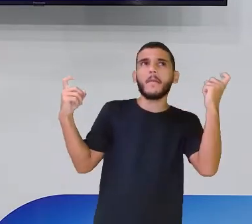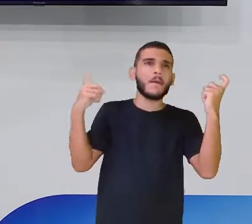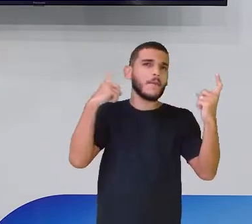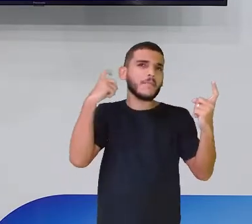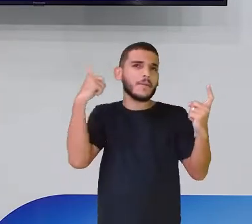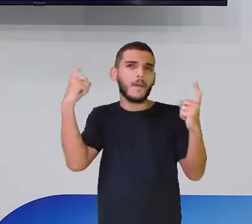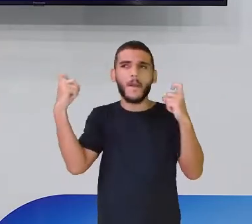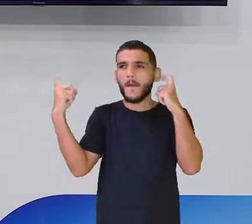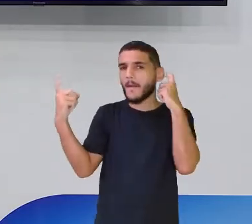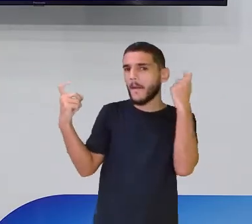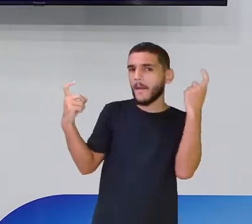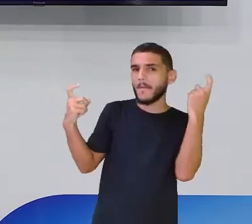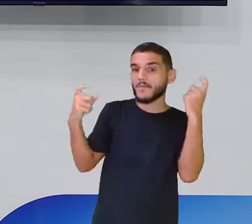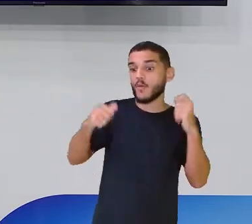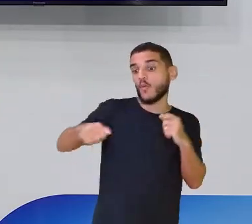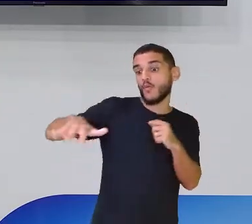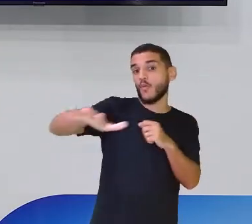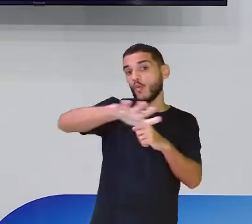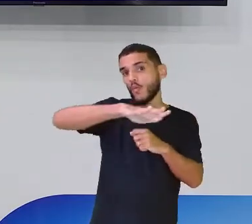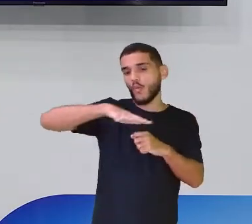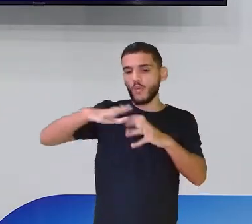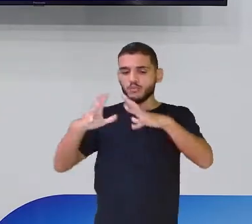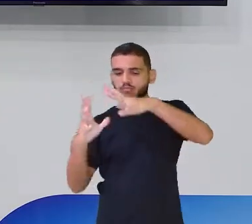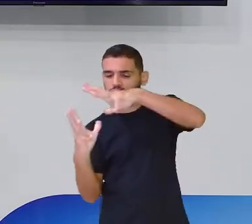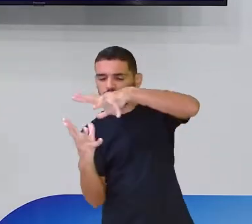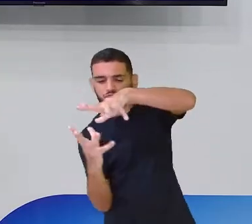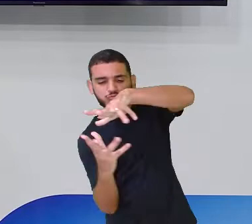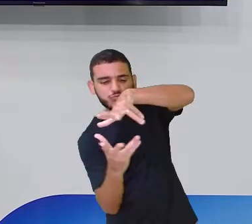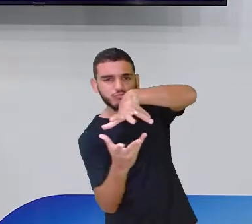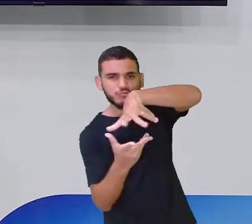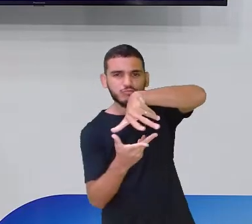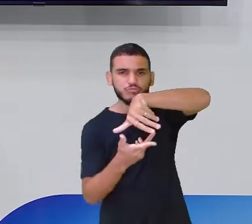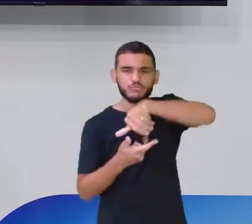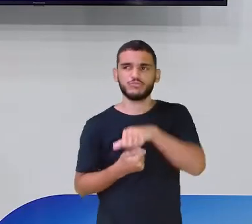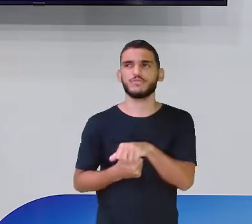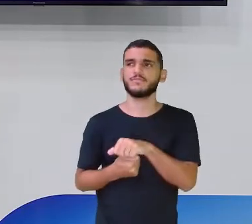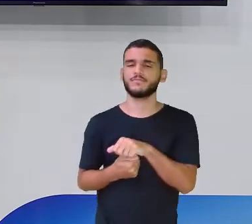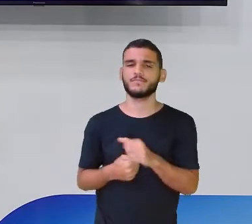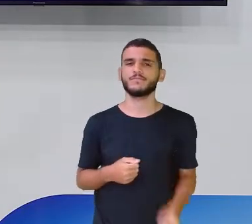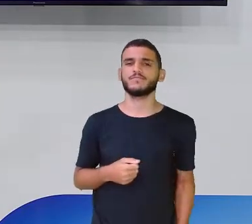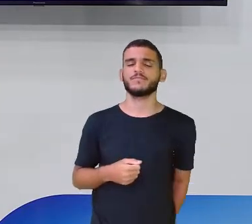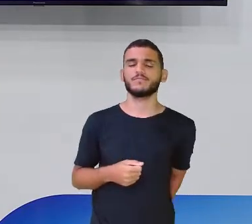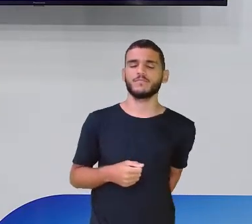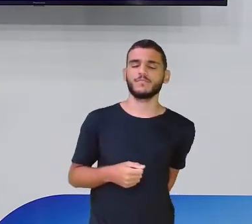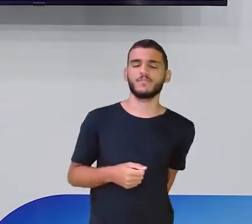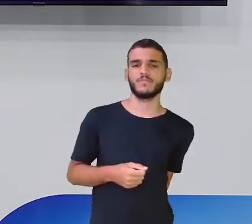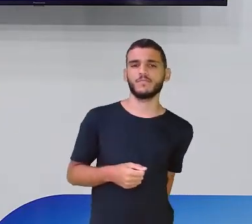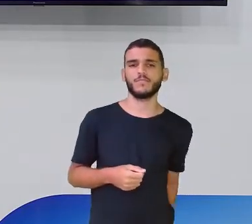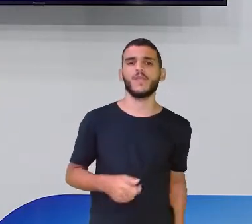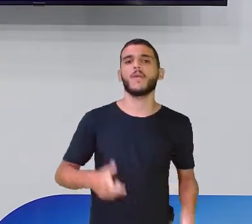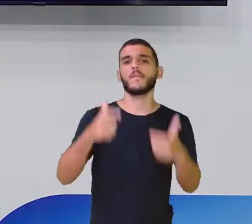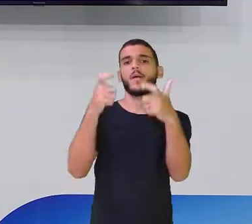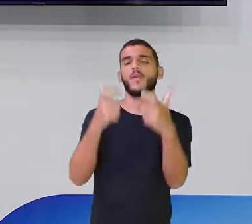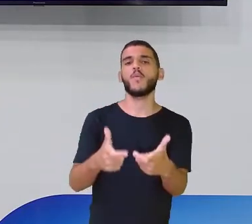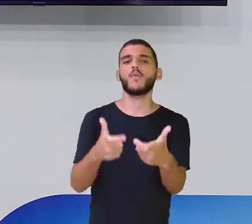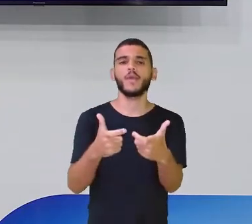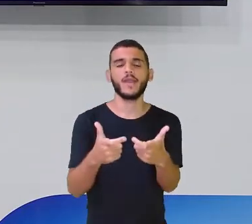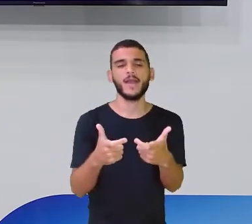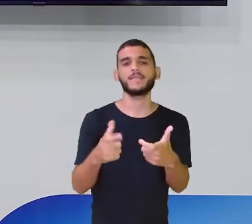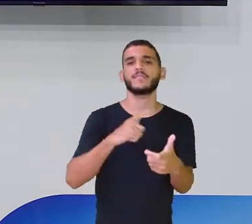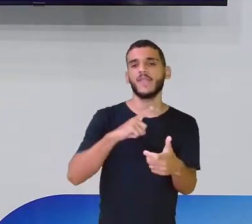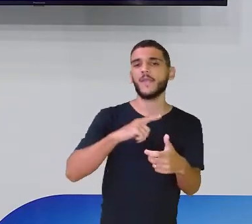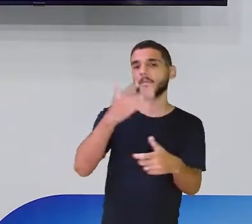diversos lugares do planeta. Ele foi para, não só para ambientes urbanos, mas também para ambientes